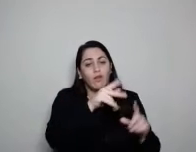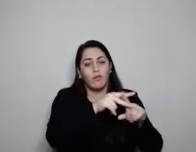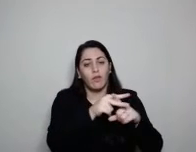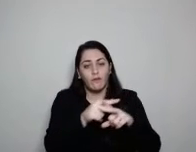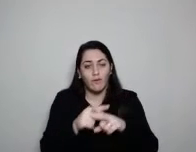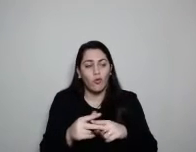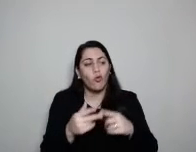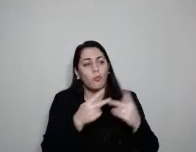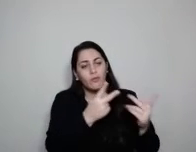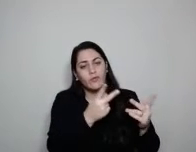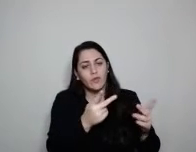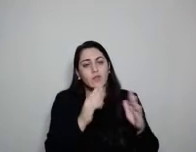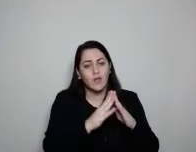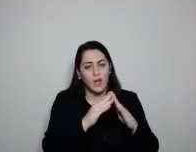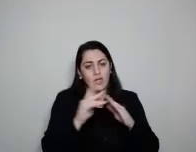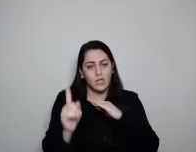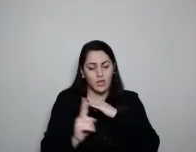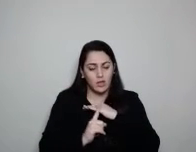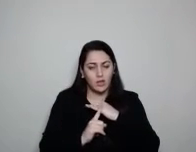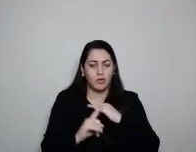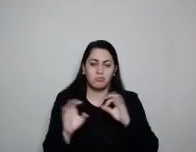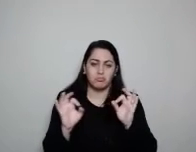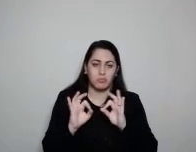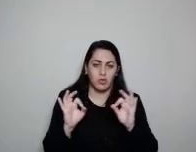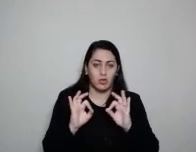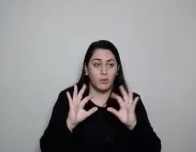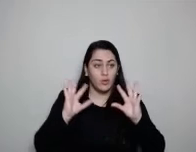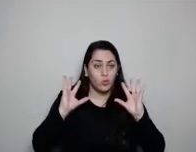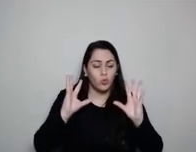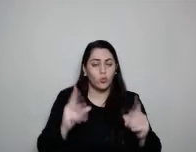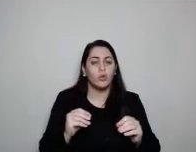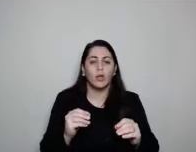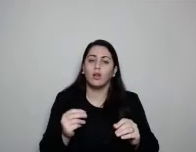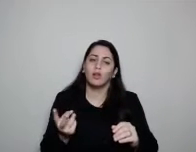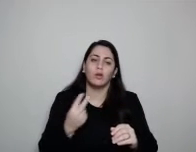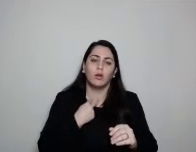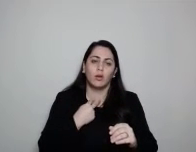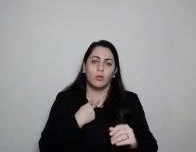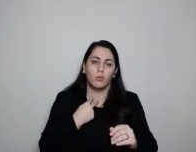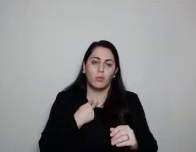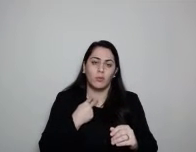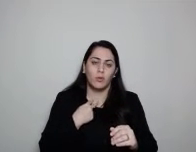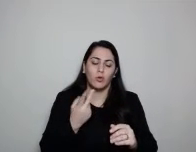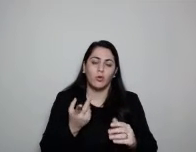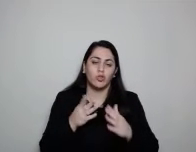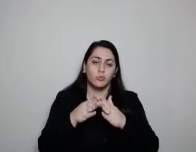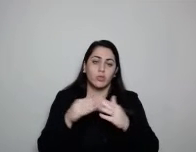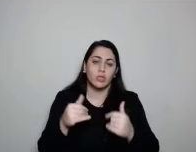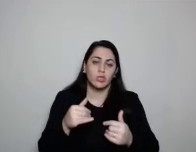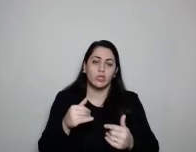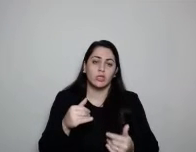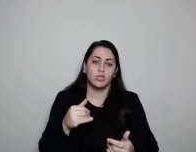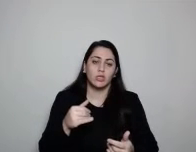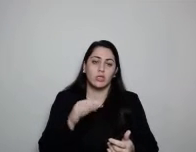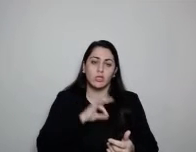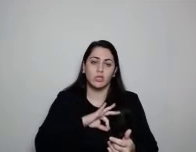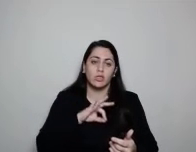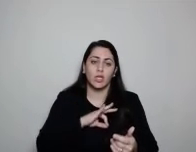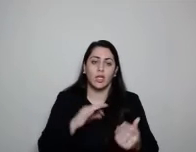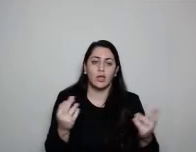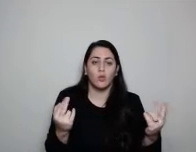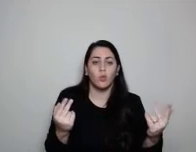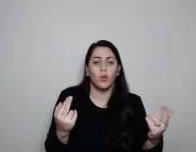assistência técnica para todos esses clientes, ela não pode ter a sua remuneração equiparada à remuneração dessas outras